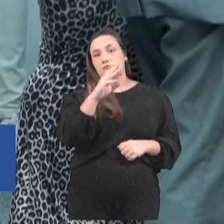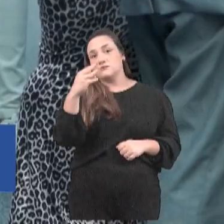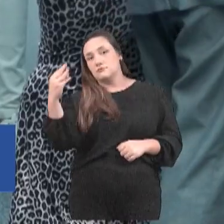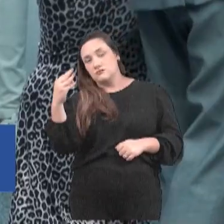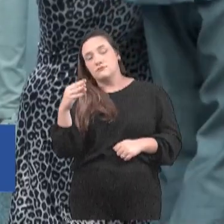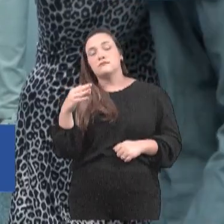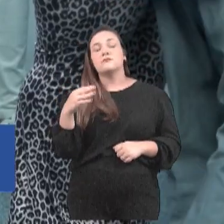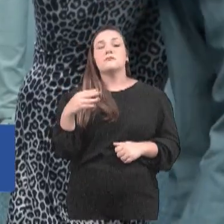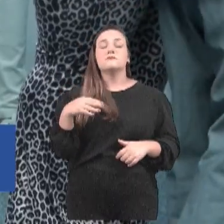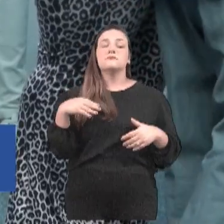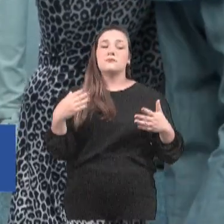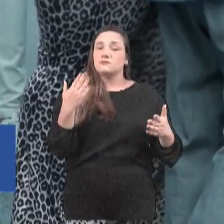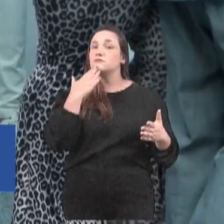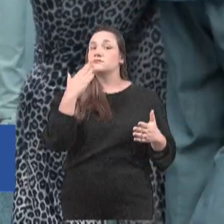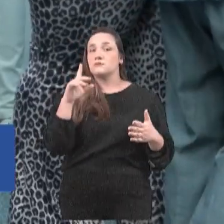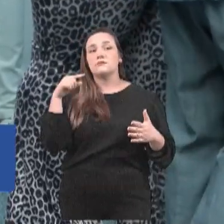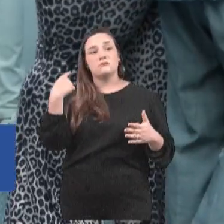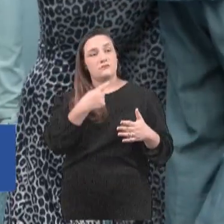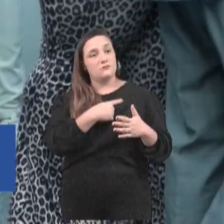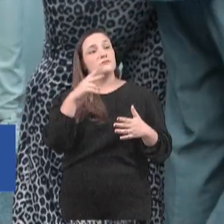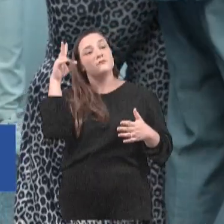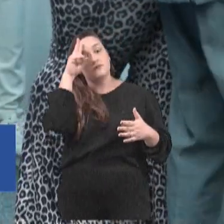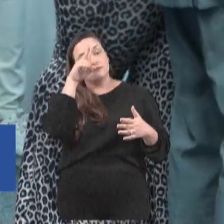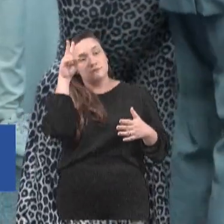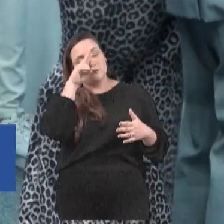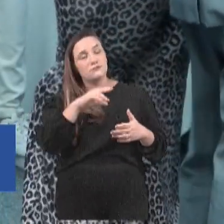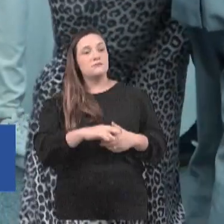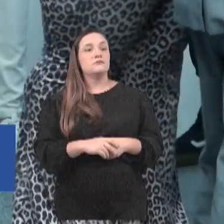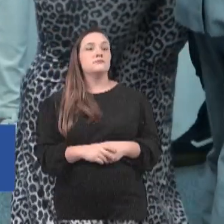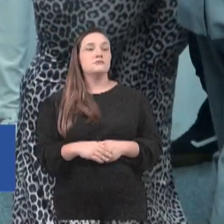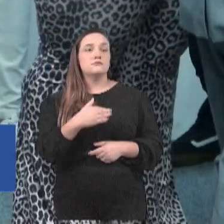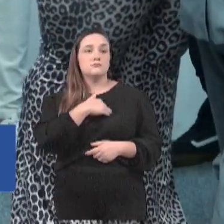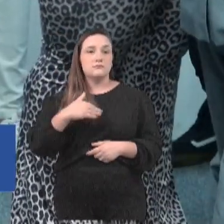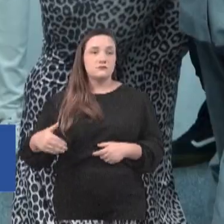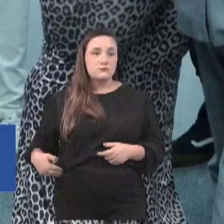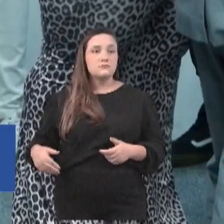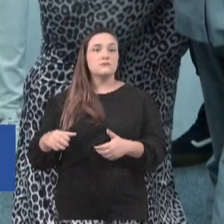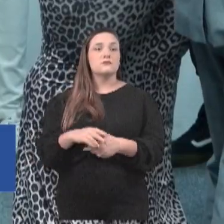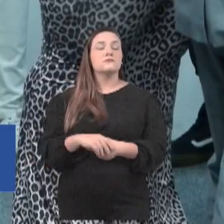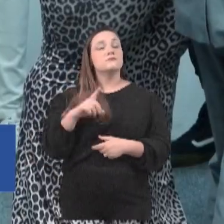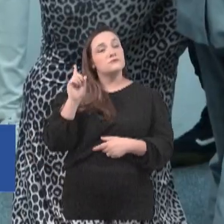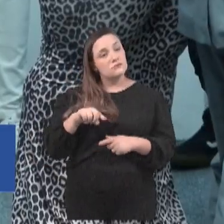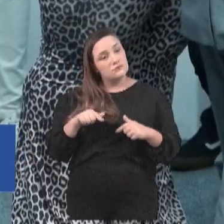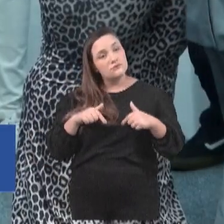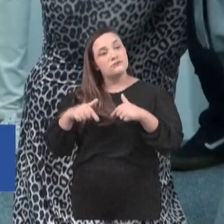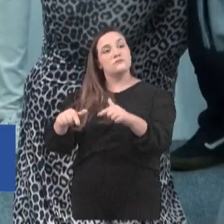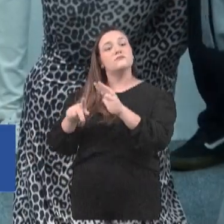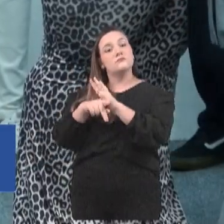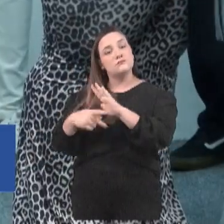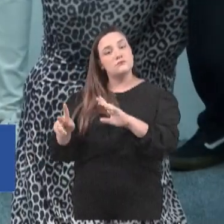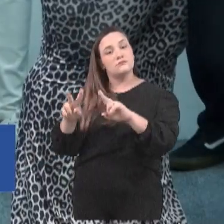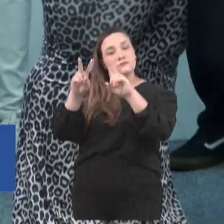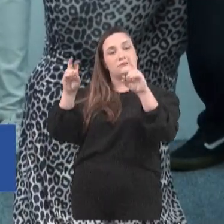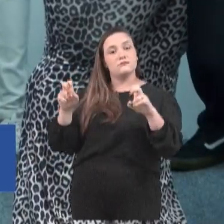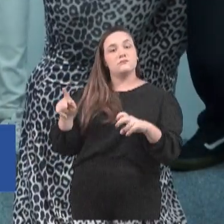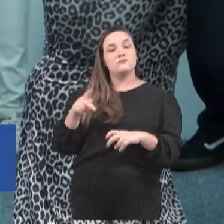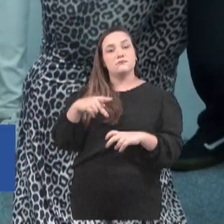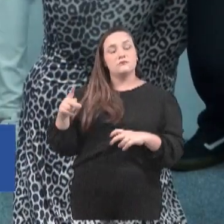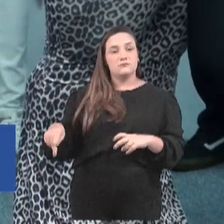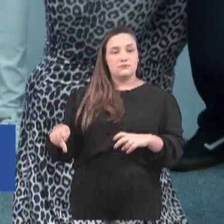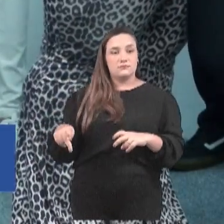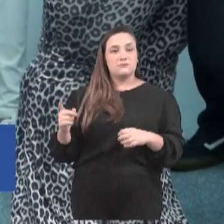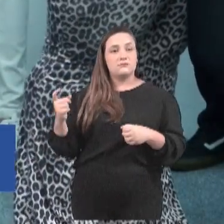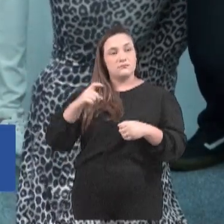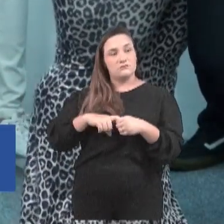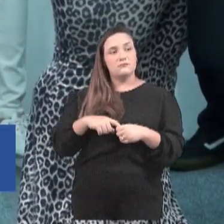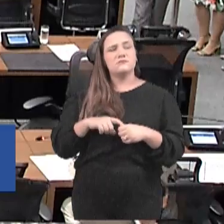e ele pediu para que nós lembrássemos ao governo esta reivindicação. Parece que o sindicato